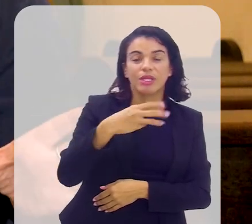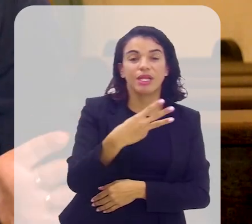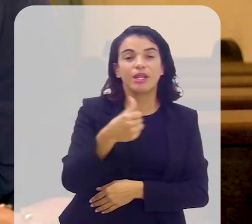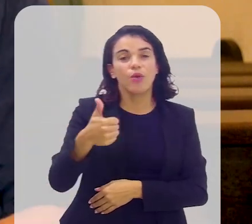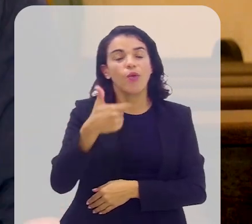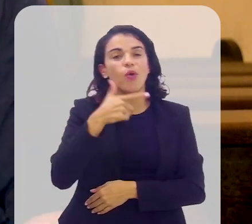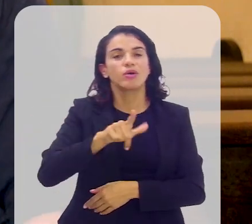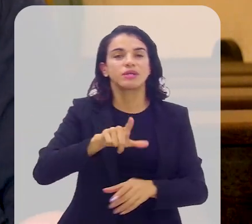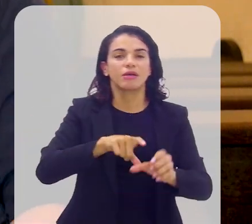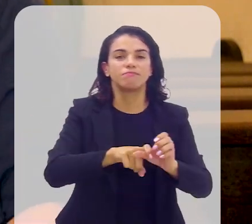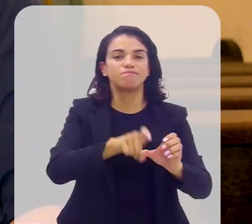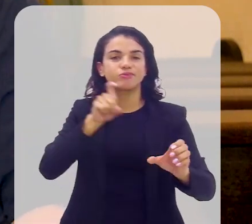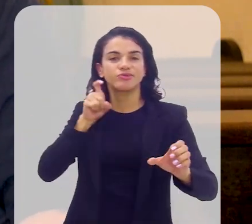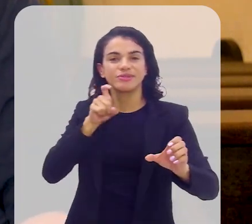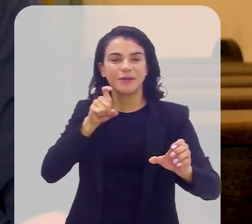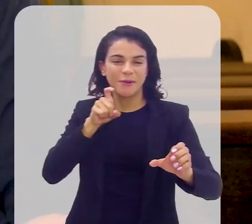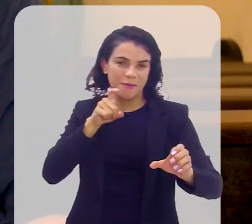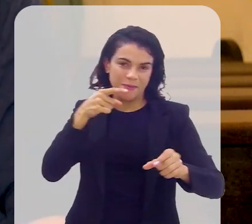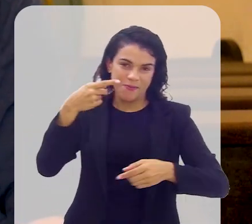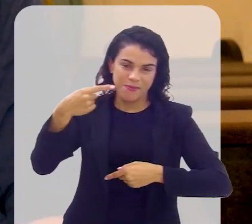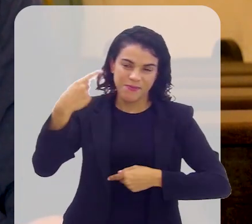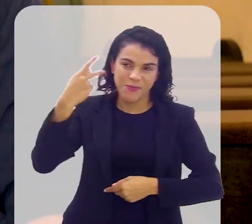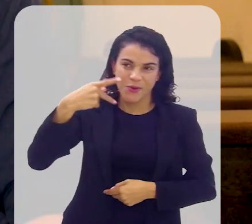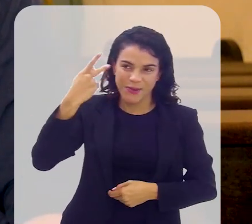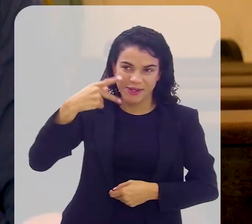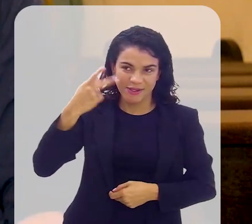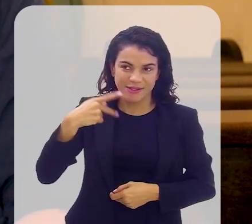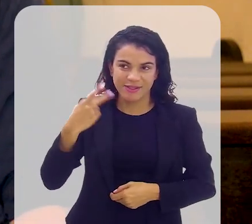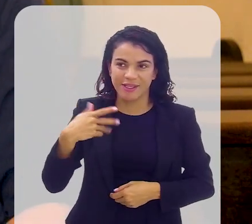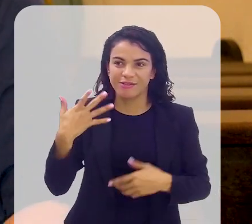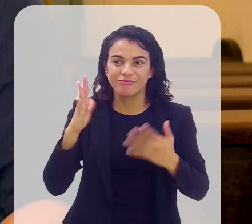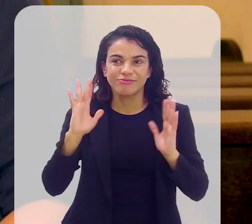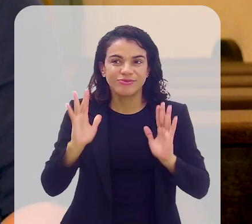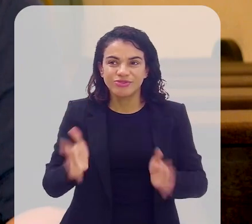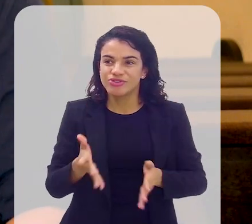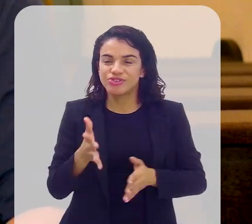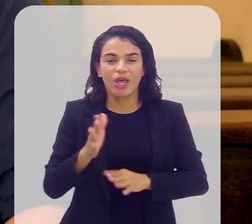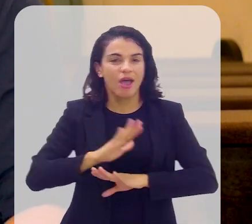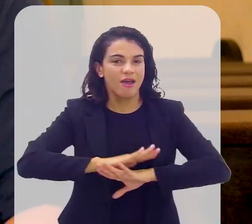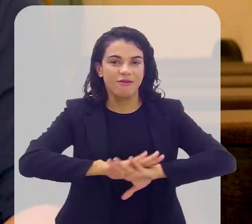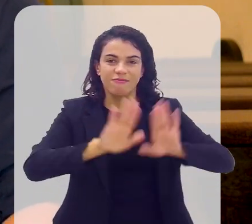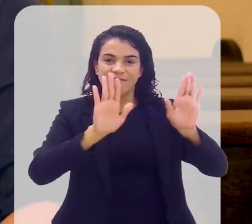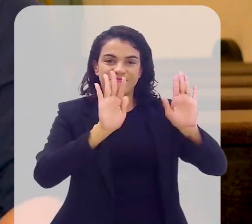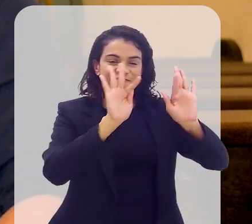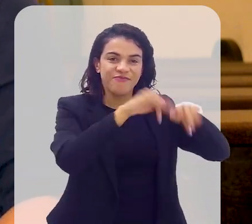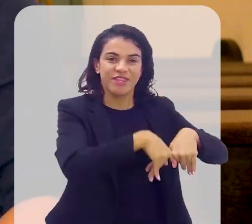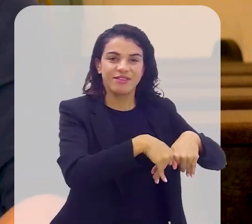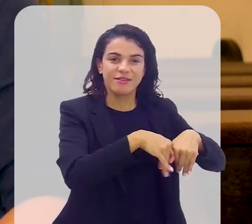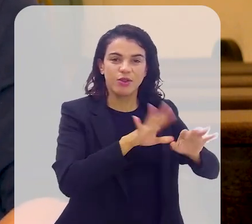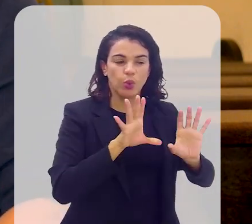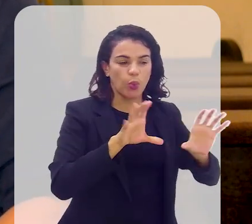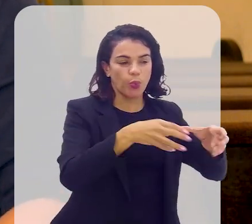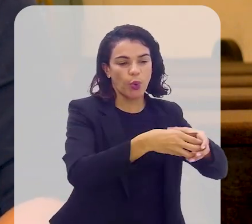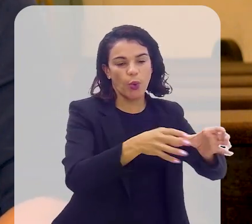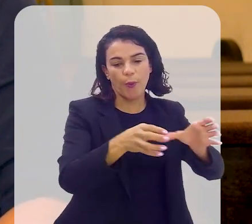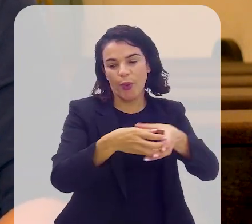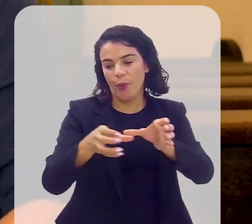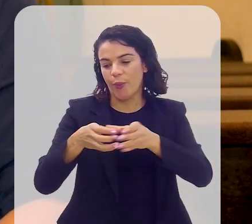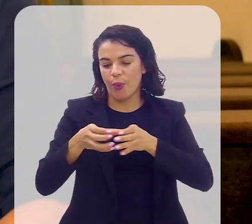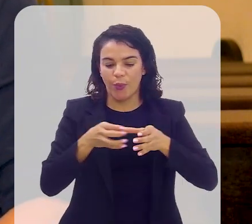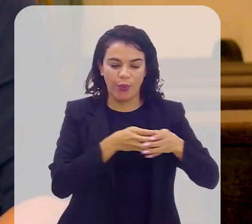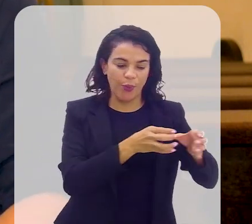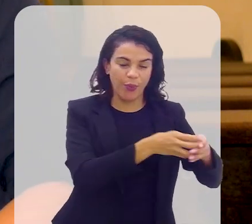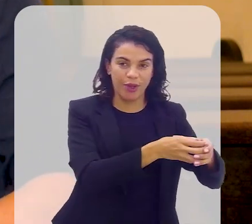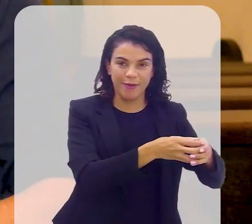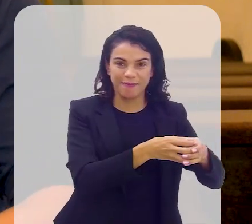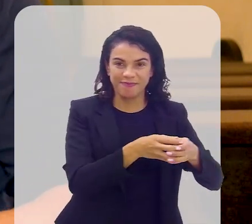1831, Mangaratiba conquista a sua emancipação política. E aí já é muito assim decretado o fim do aldeamento.